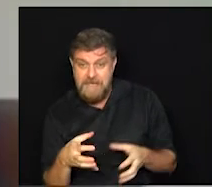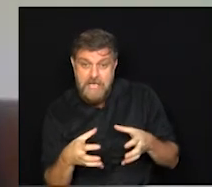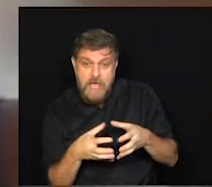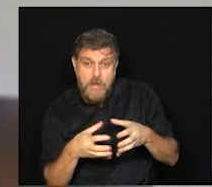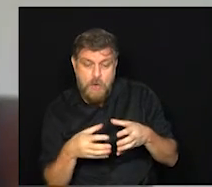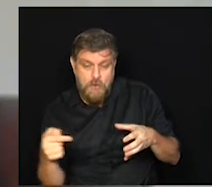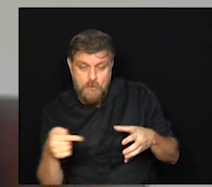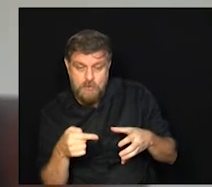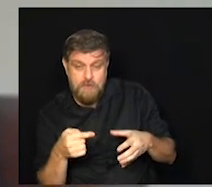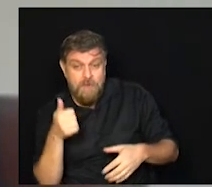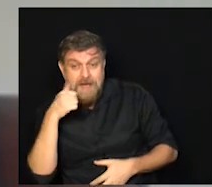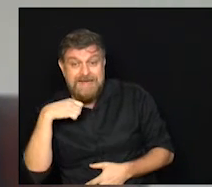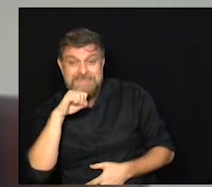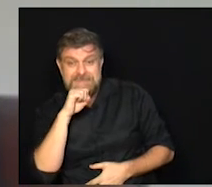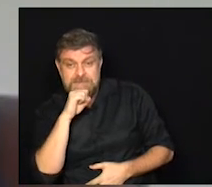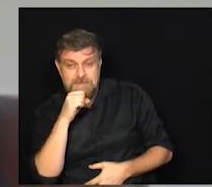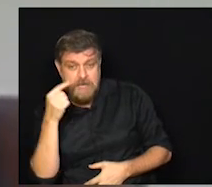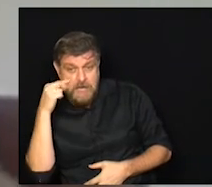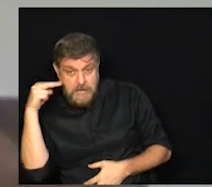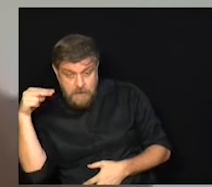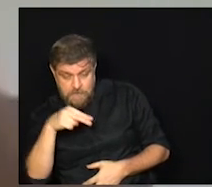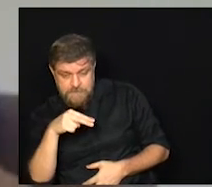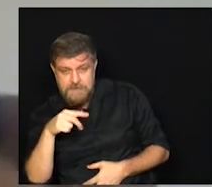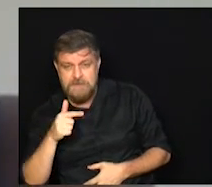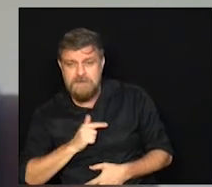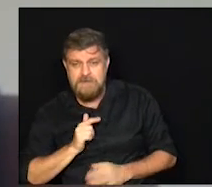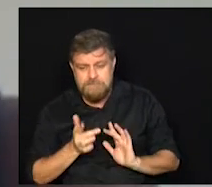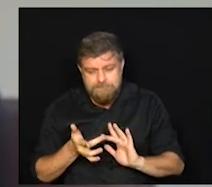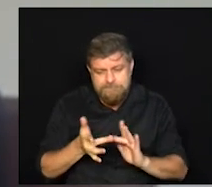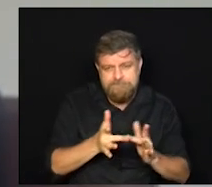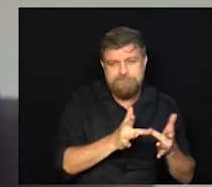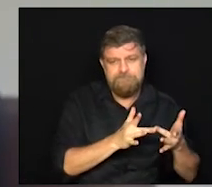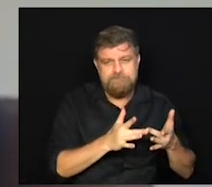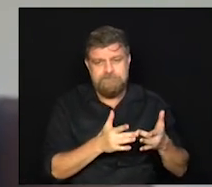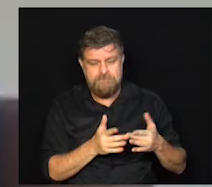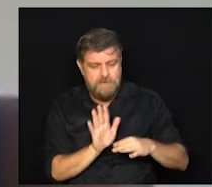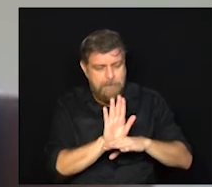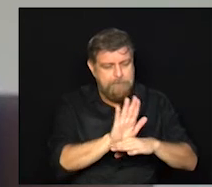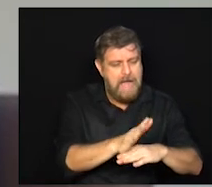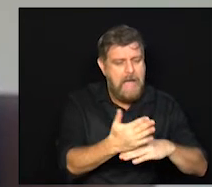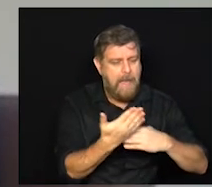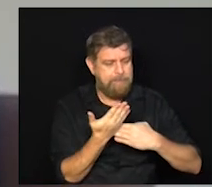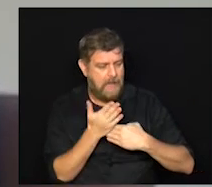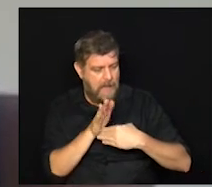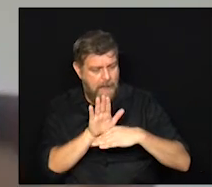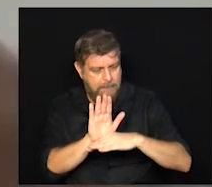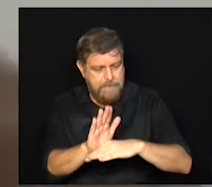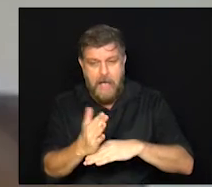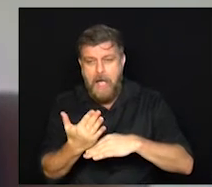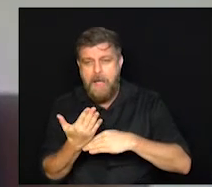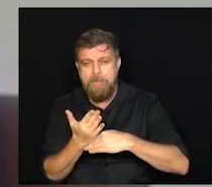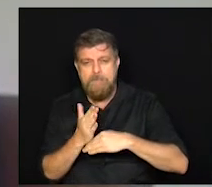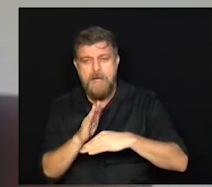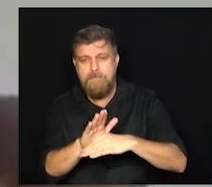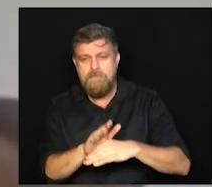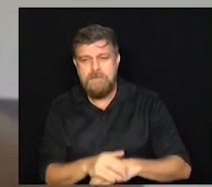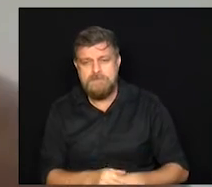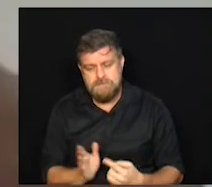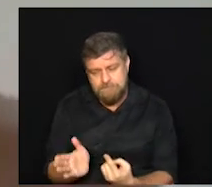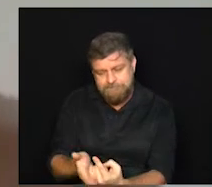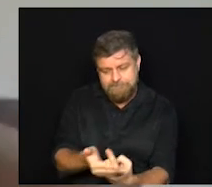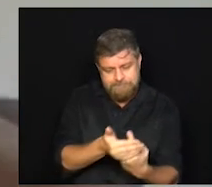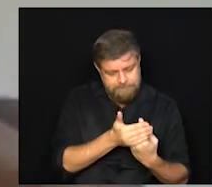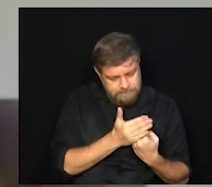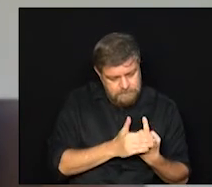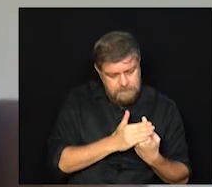pude ver, assim, nas reuniões, uma apoia a outra, uma acolhe, elas